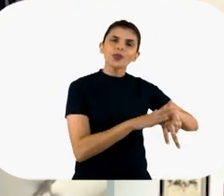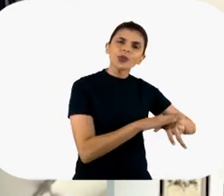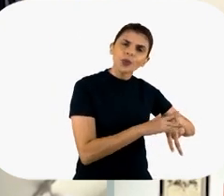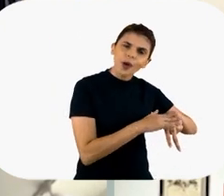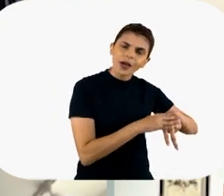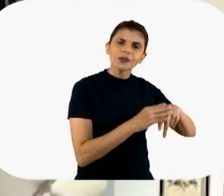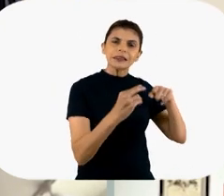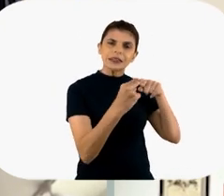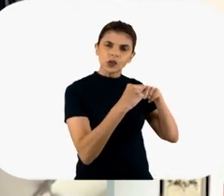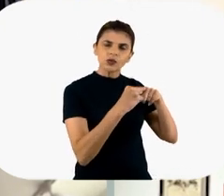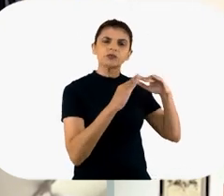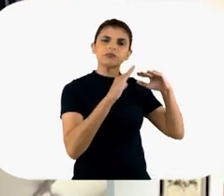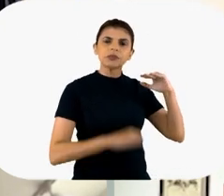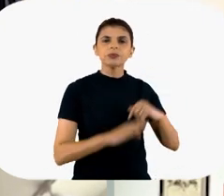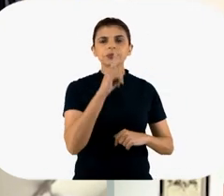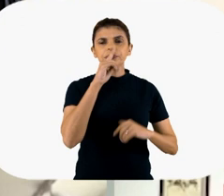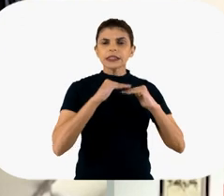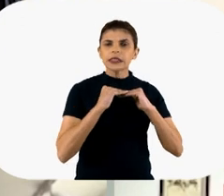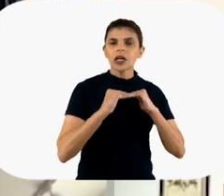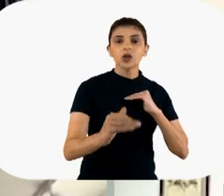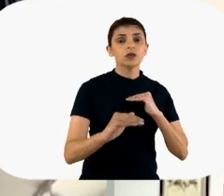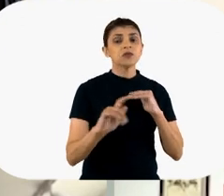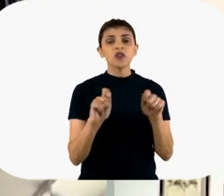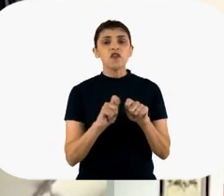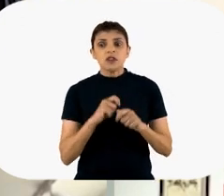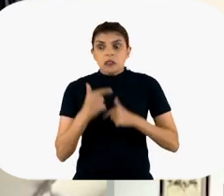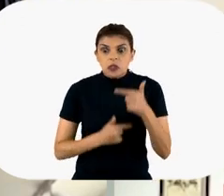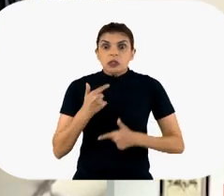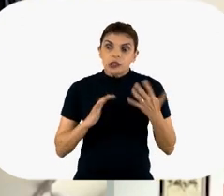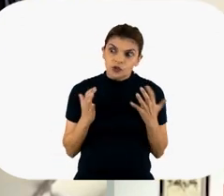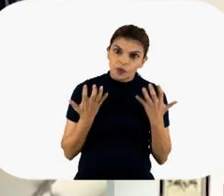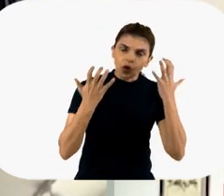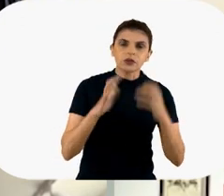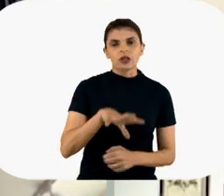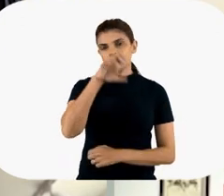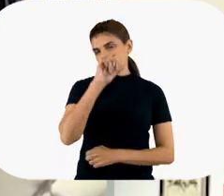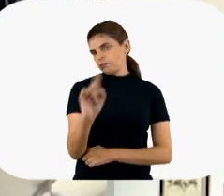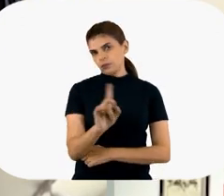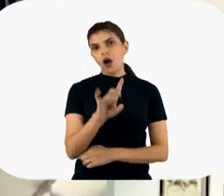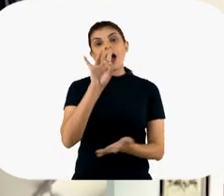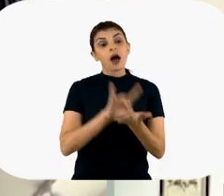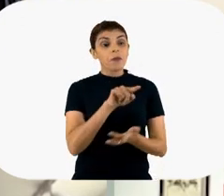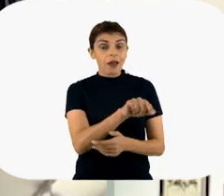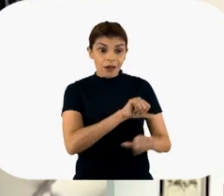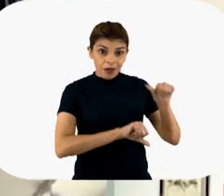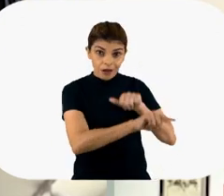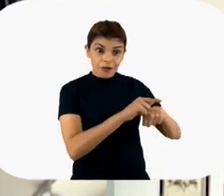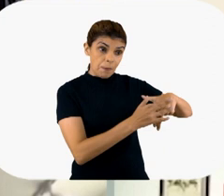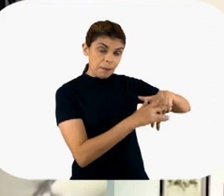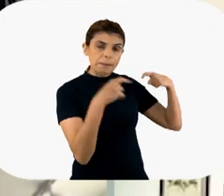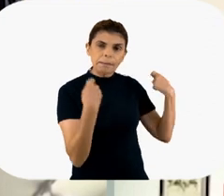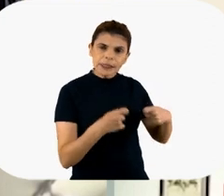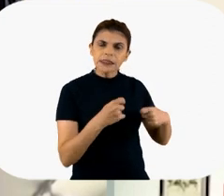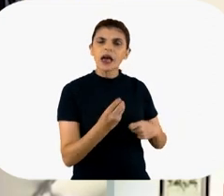doente hipoxêmico, mas silencioso, e porque ele não está fazendo muito trabalho respiratório. Então, realmente, o que ele precisa é de